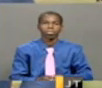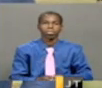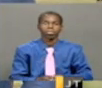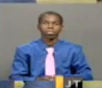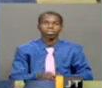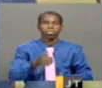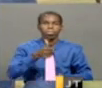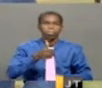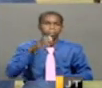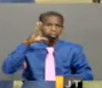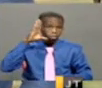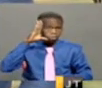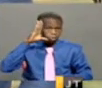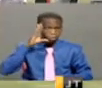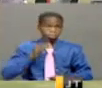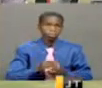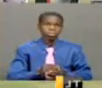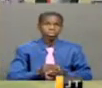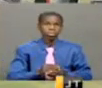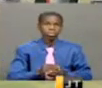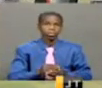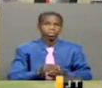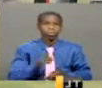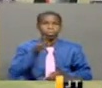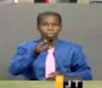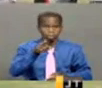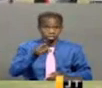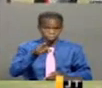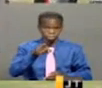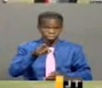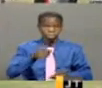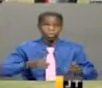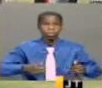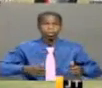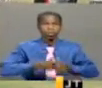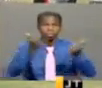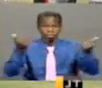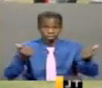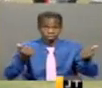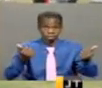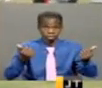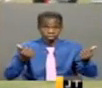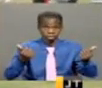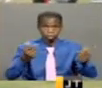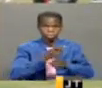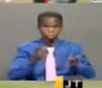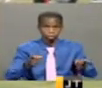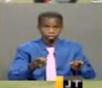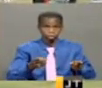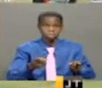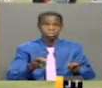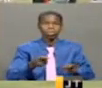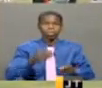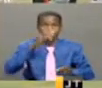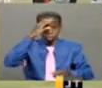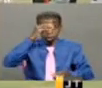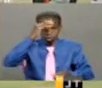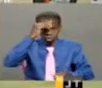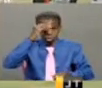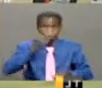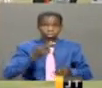Boa tarde, Angélico. De facto, o momento mais alto da ordenação de Dom Maurício Camudo foi certamente a altura que começou